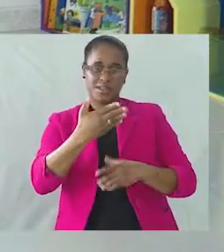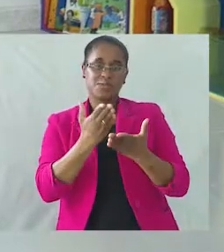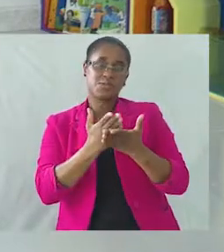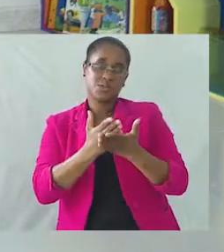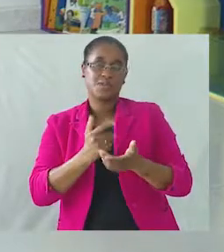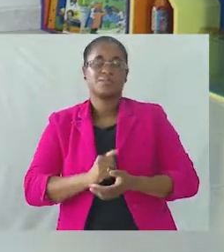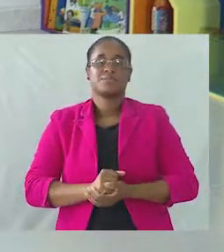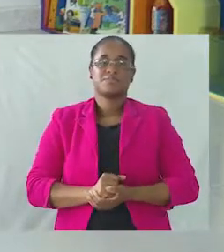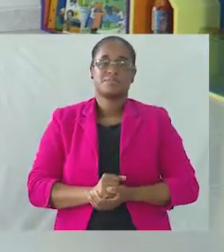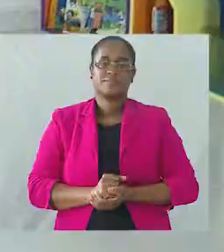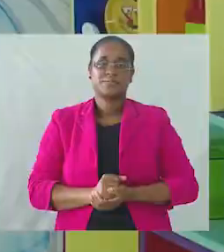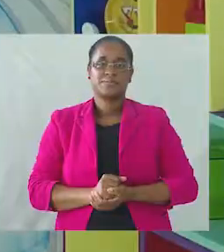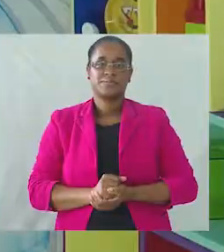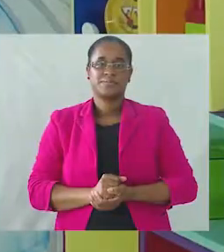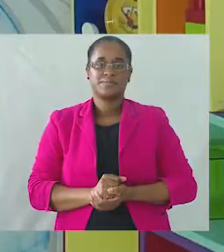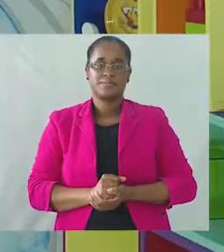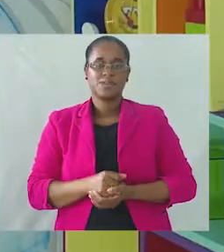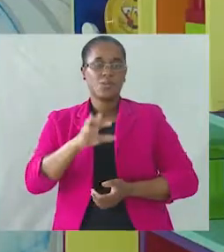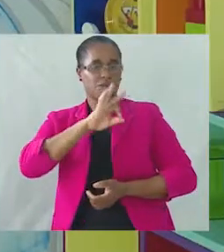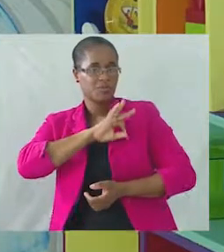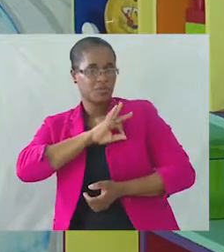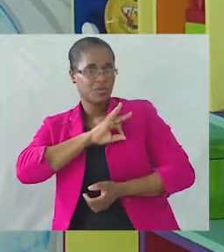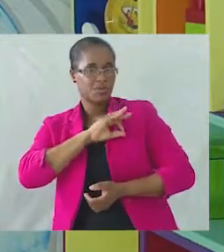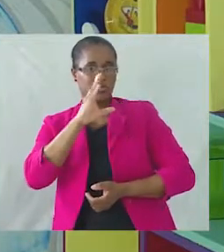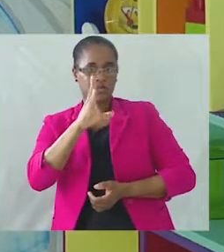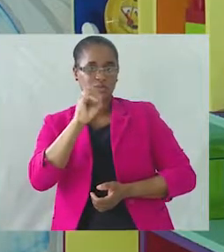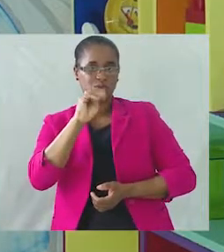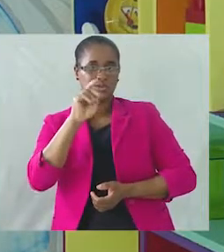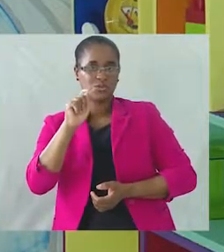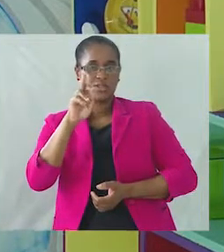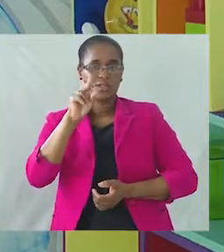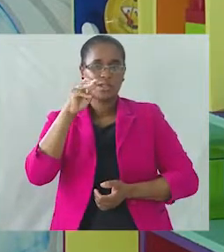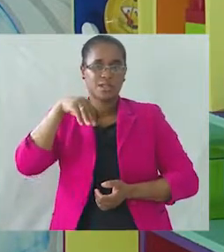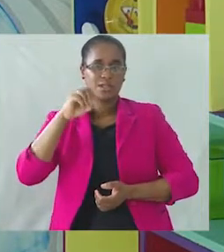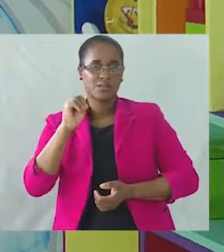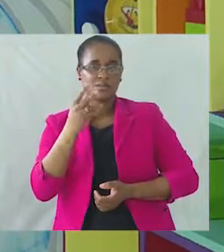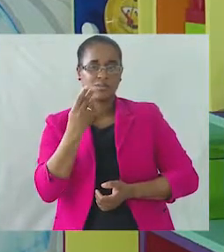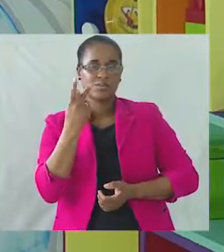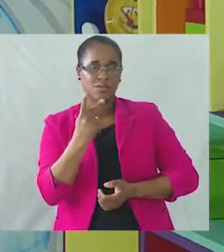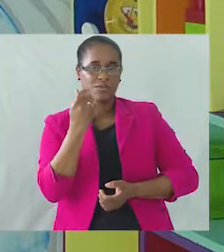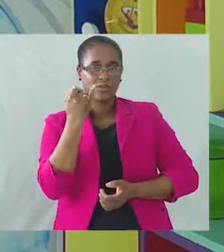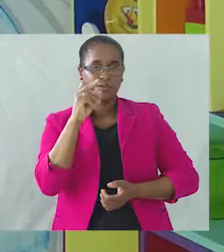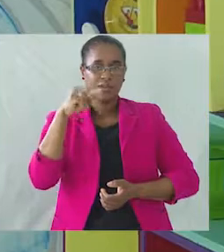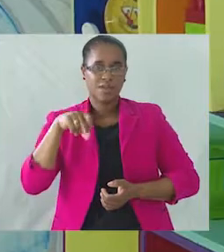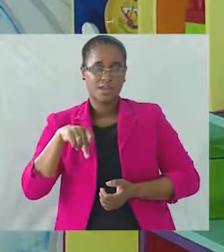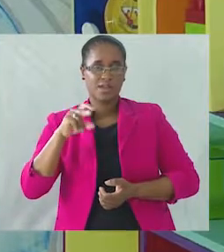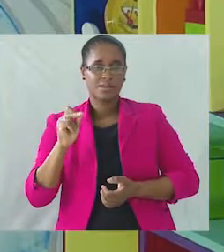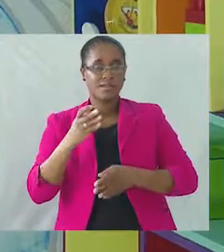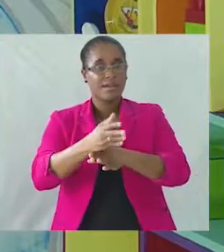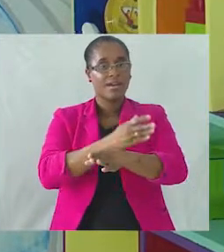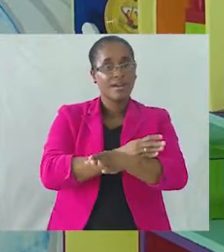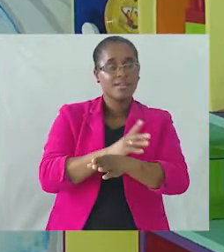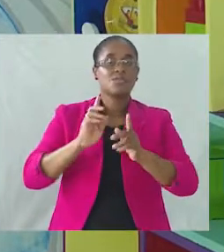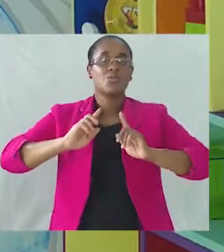ano de escolaridade, com o professor José Ramos Viana. Antes de começarmos,